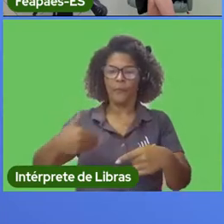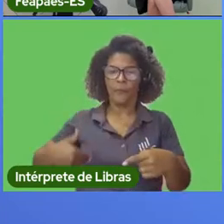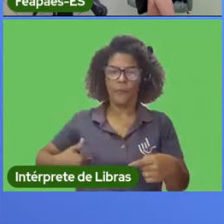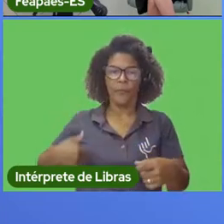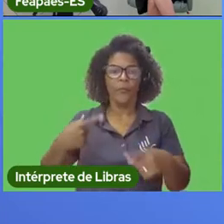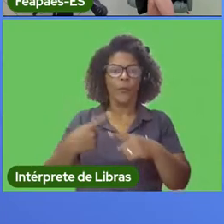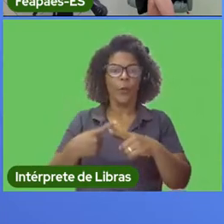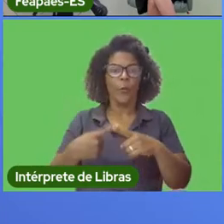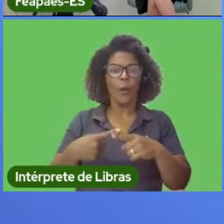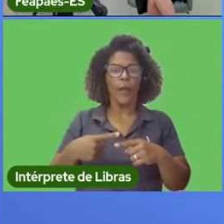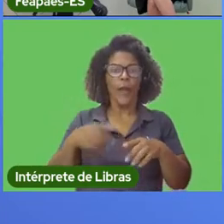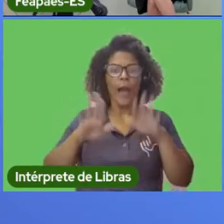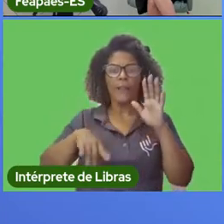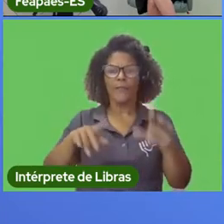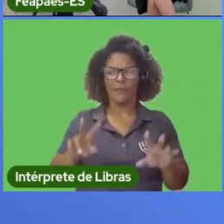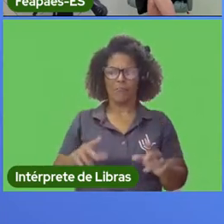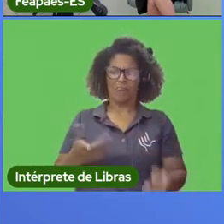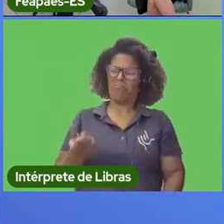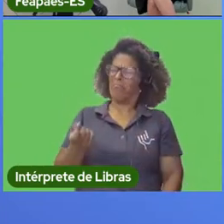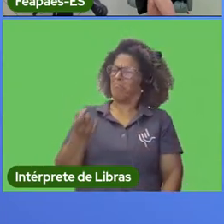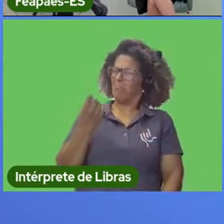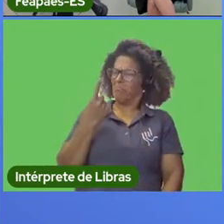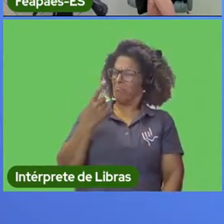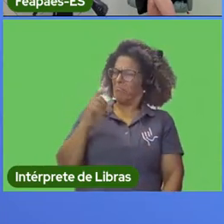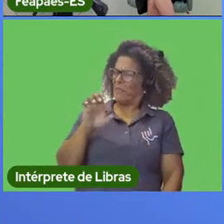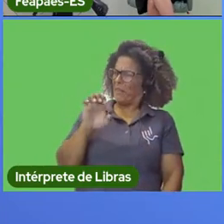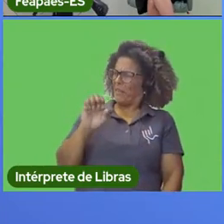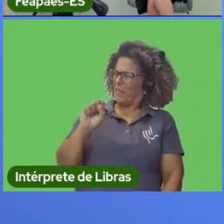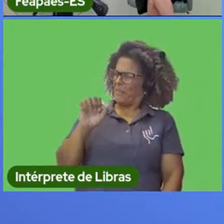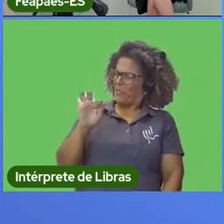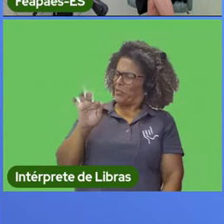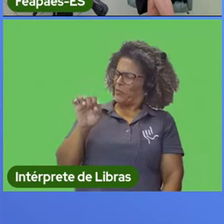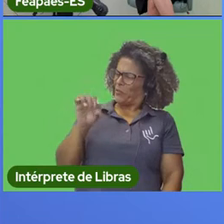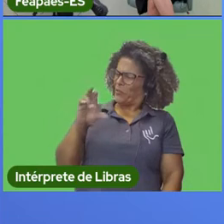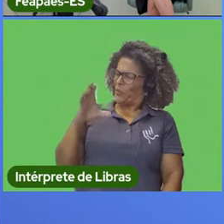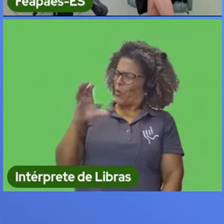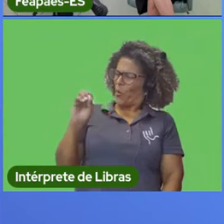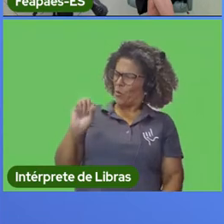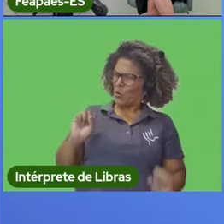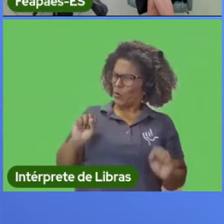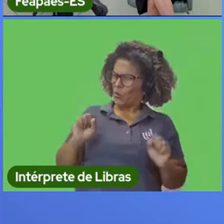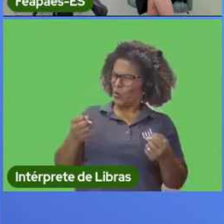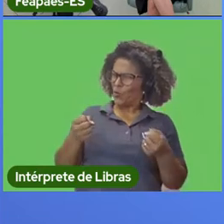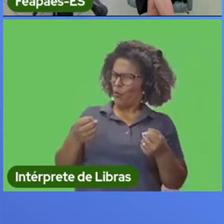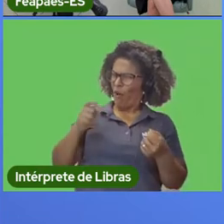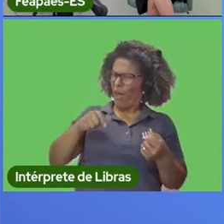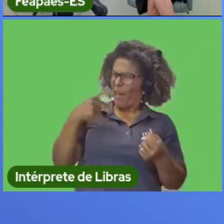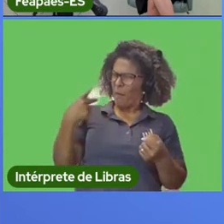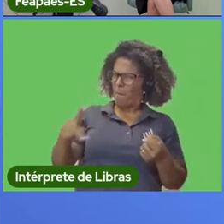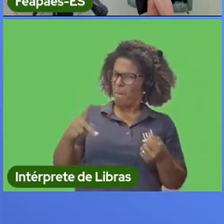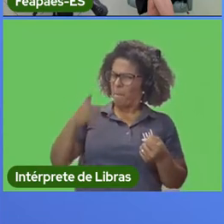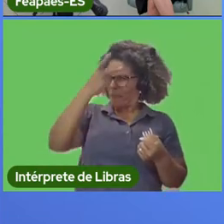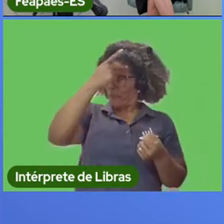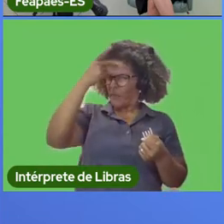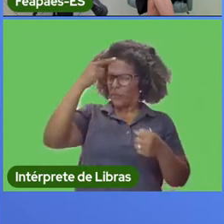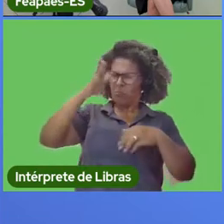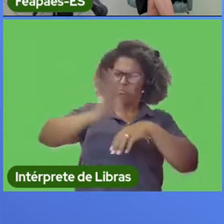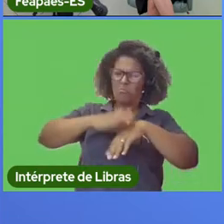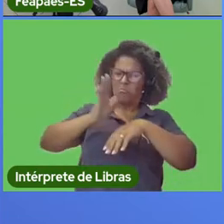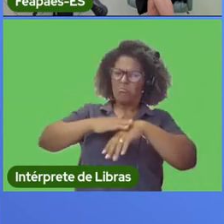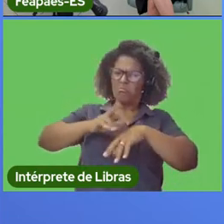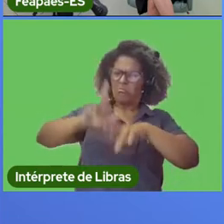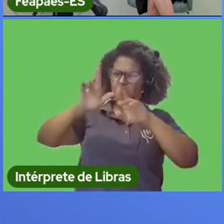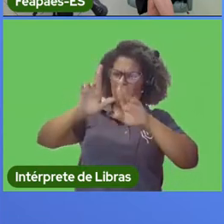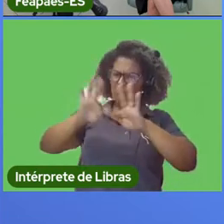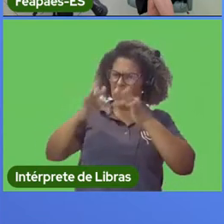se talvez isso pode ser lido, né, de uma forma no sentido que depende única e exclusivamente da pessoa, única e exclusivamente da família. Não,